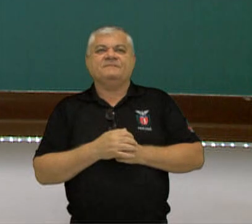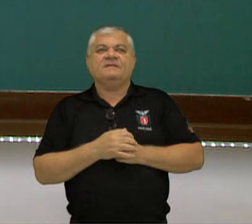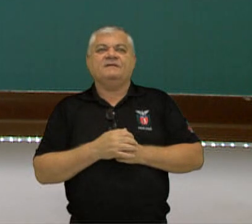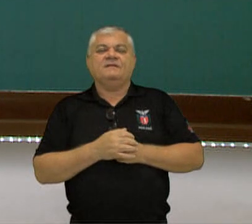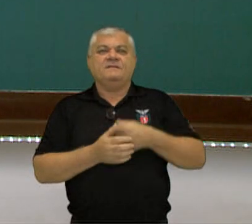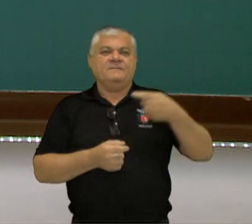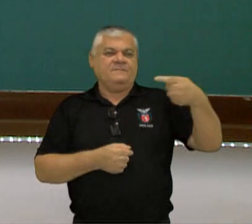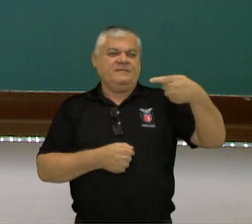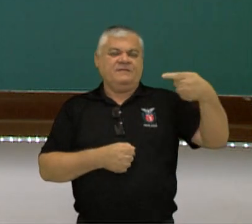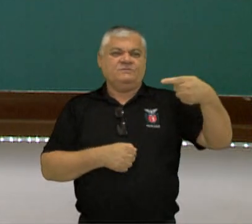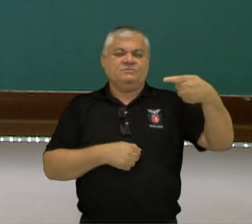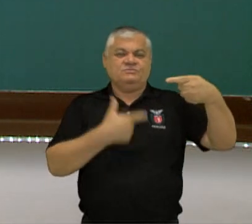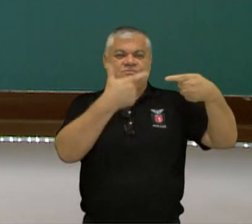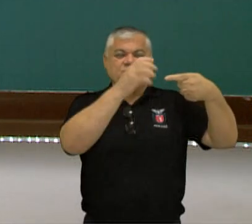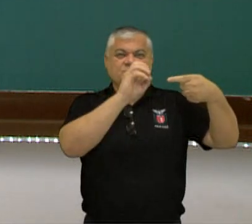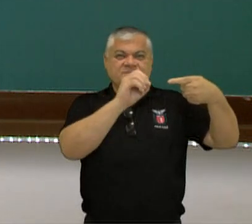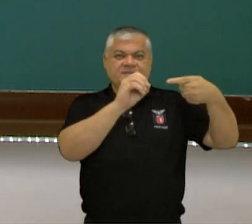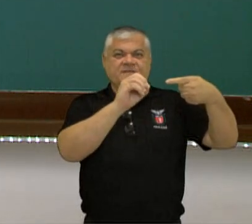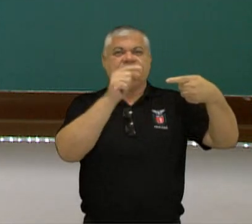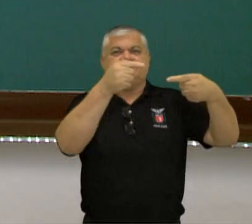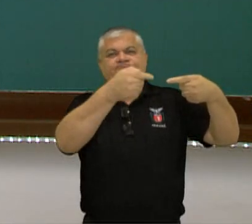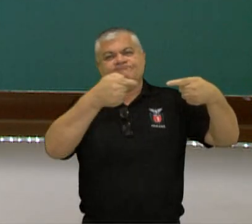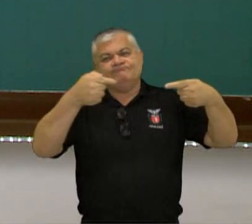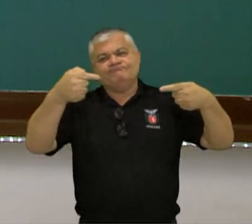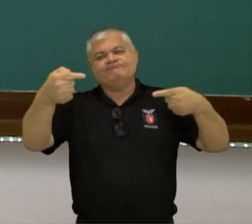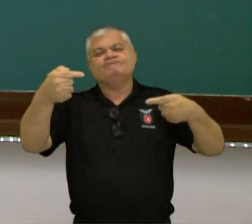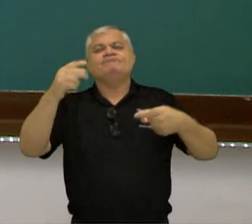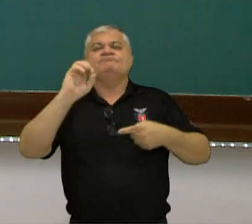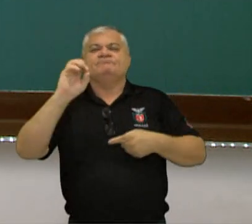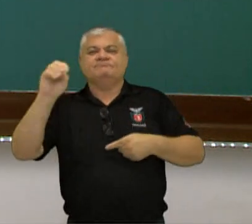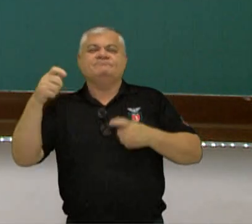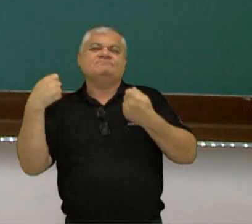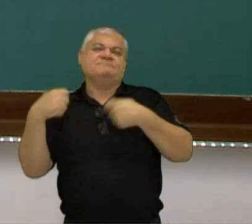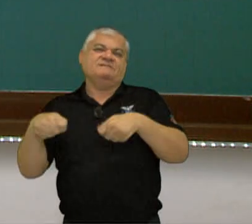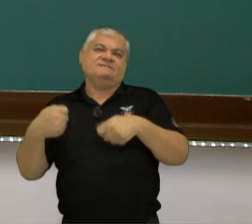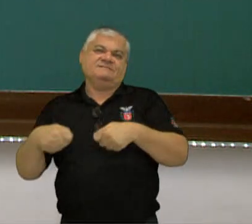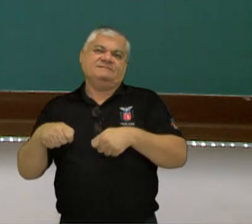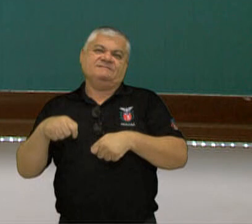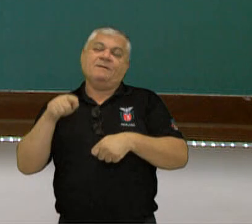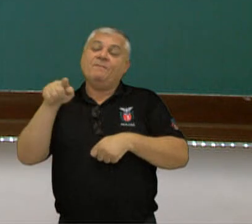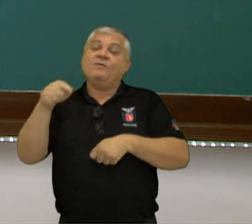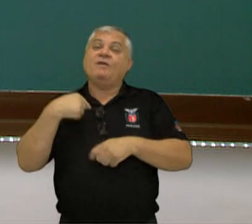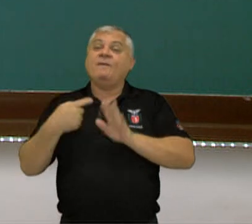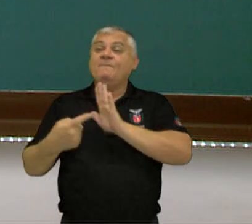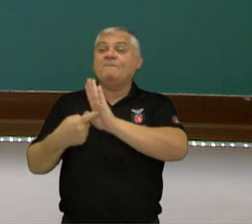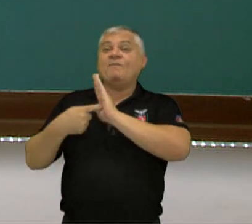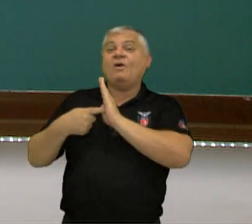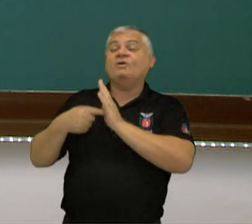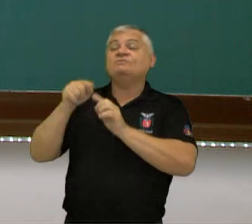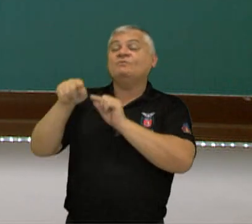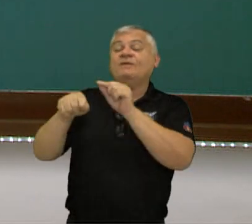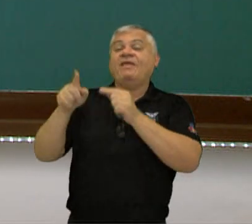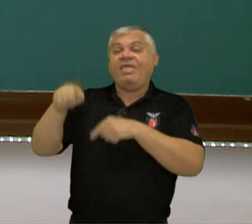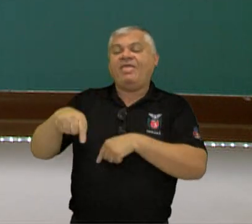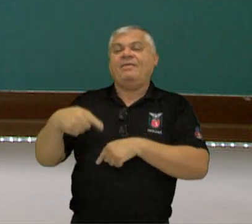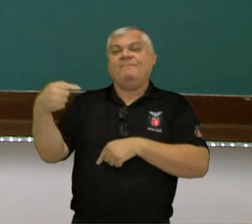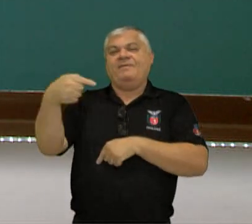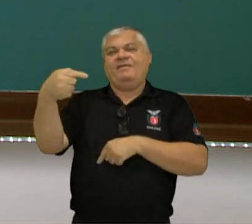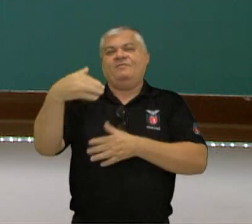200 tem o sinal de menos, esse menos eu não posso esconder. Eu tenho que deixar, porque ele tem que indicar que aquele número está